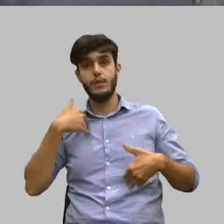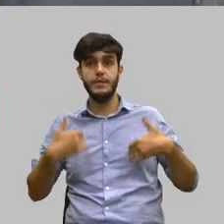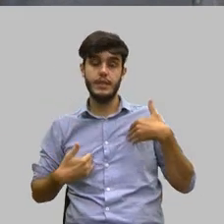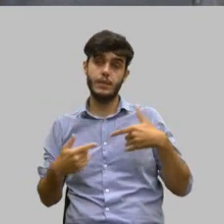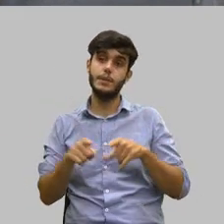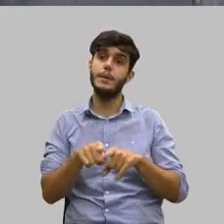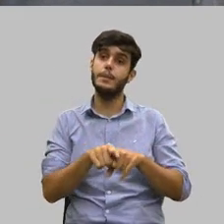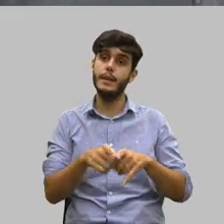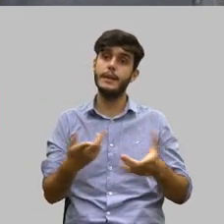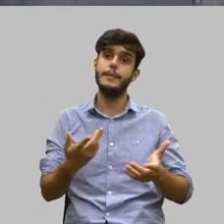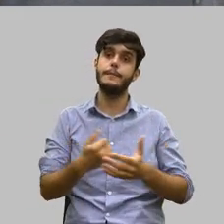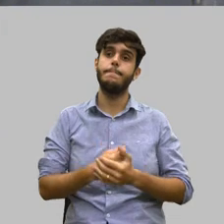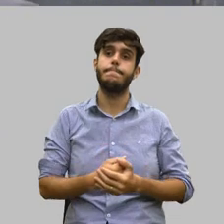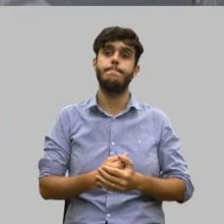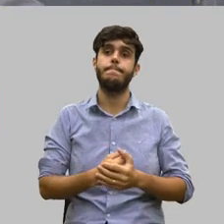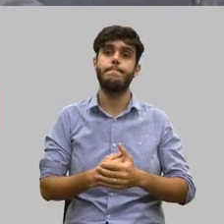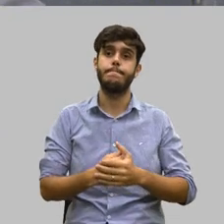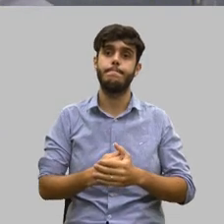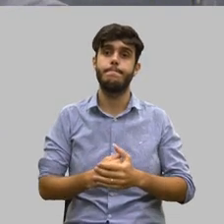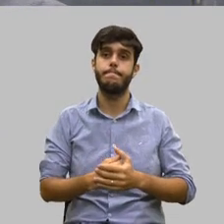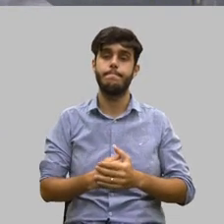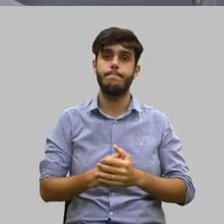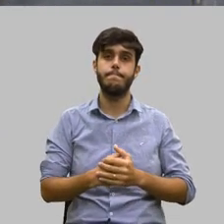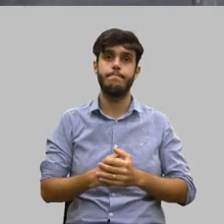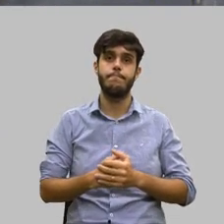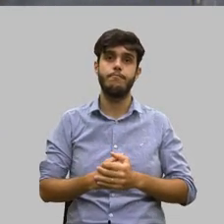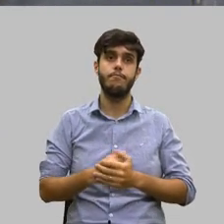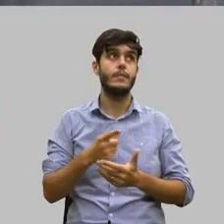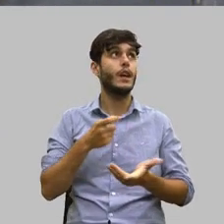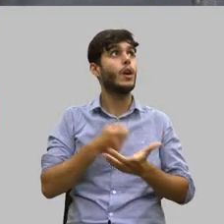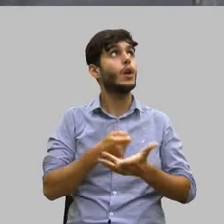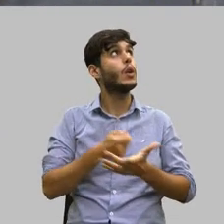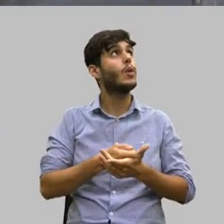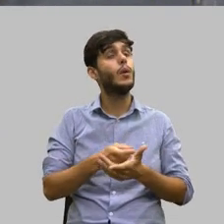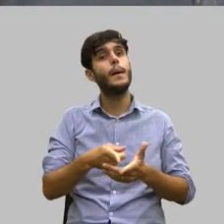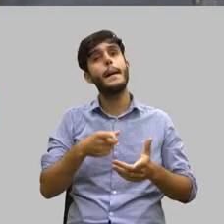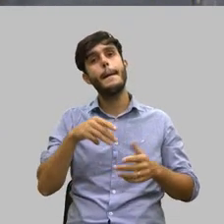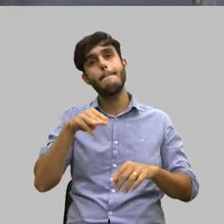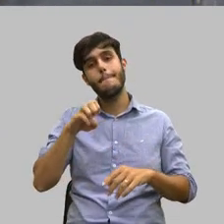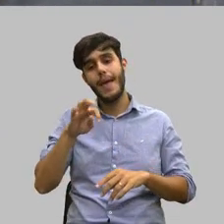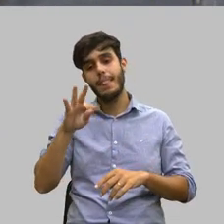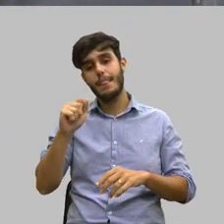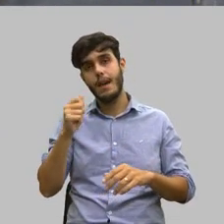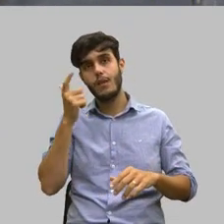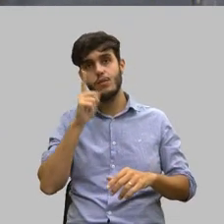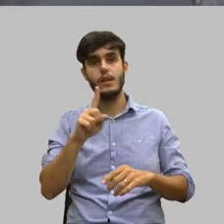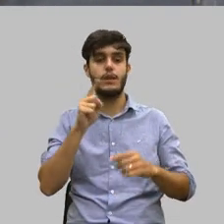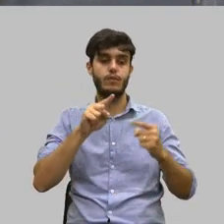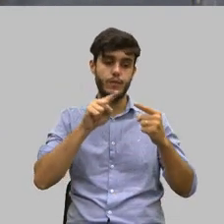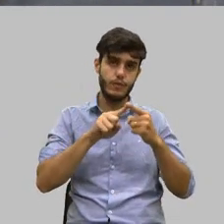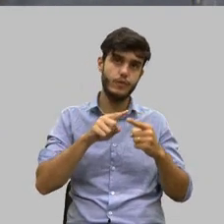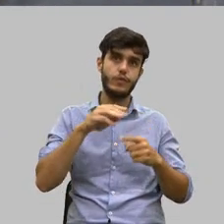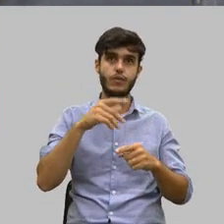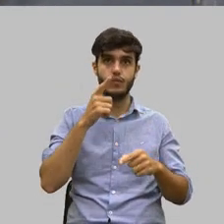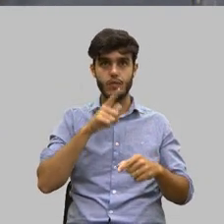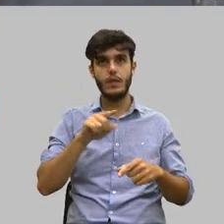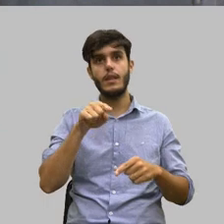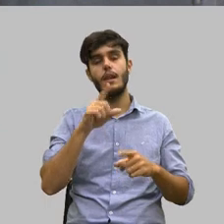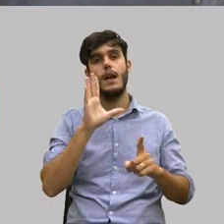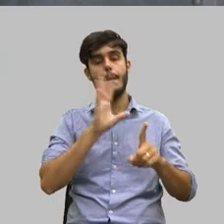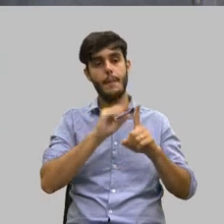muitas vezes a a cobrança de bater meta leva também ao assédio